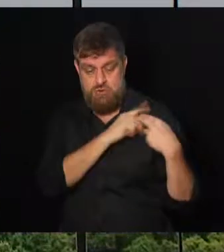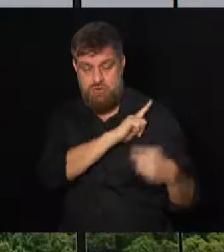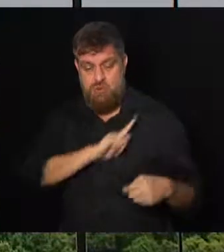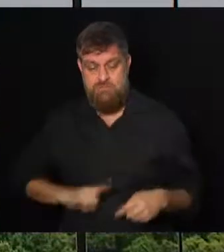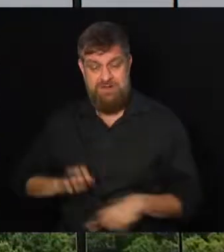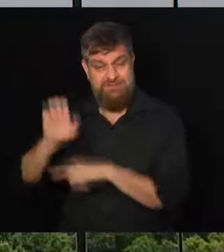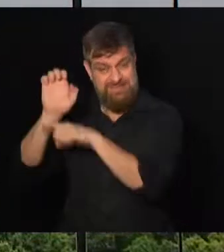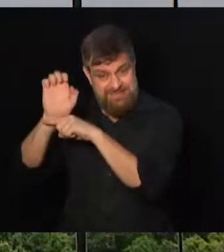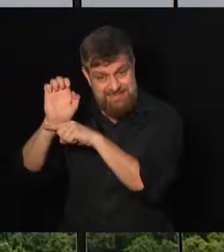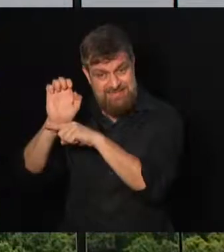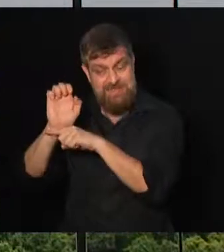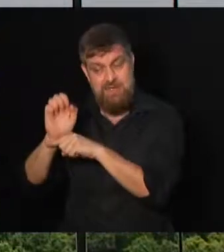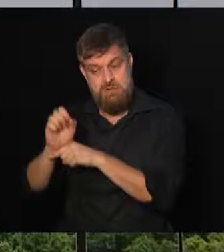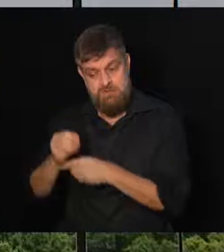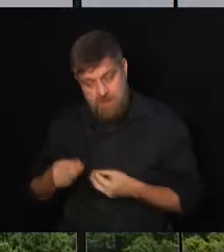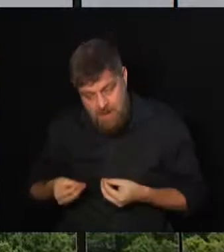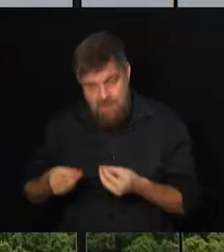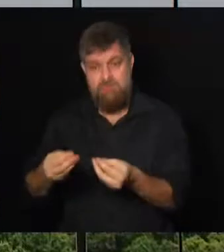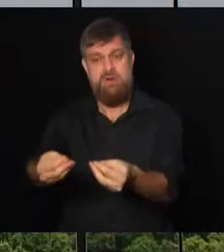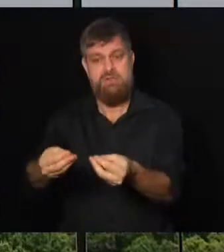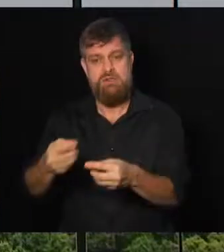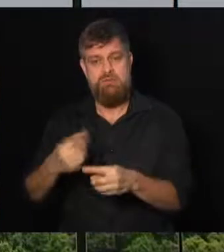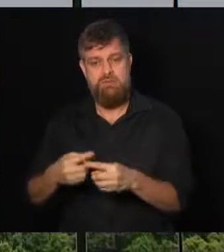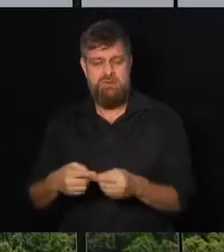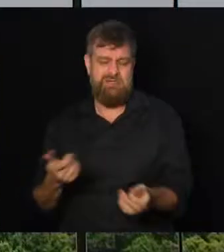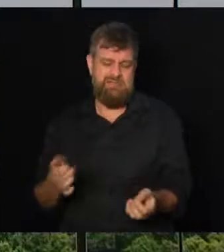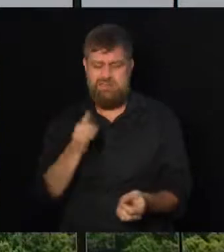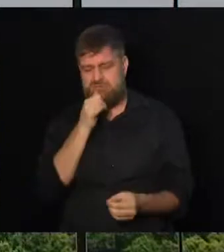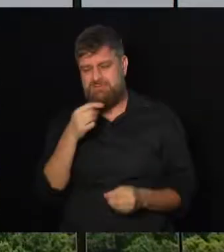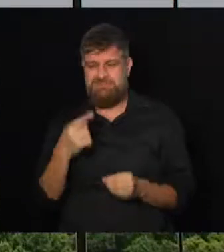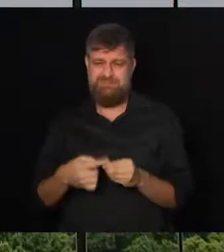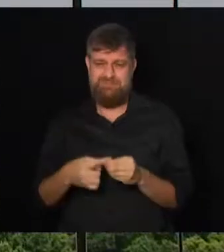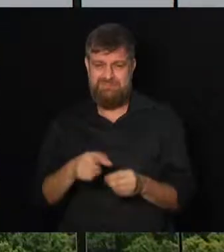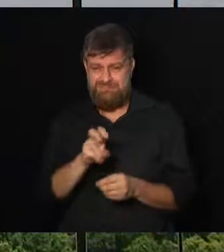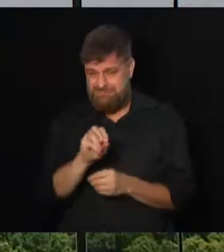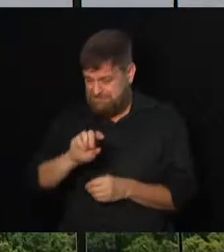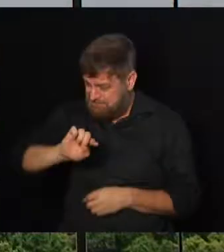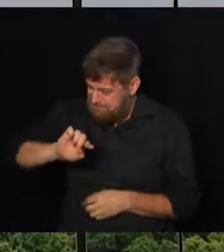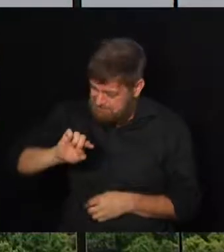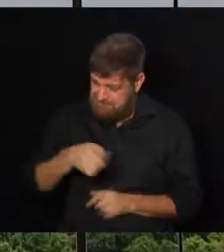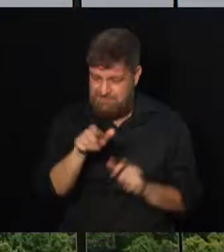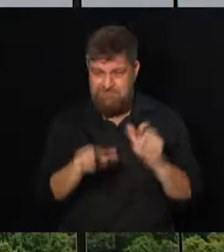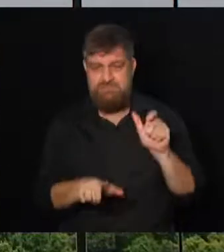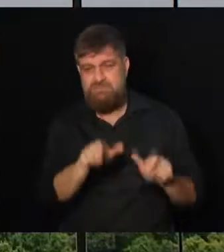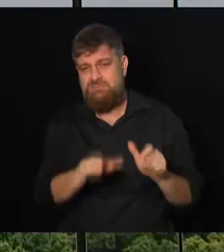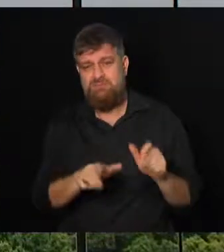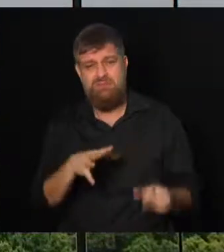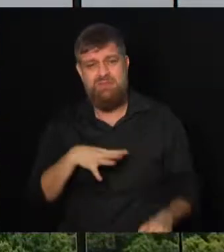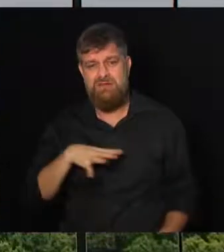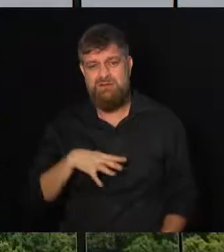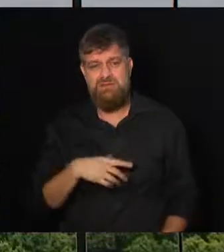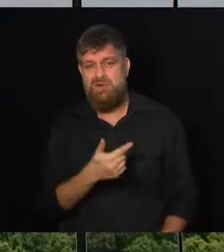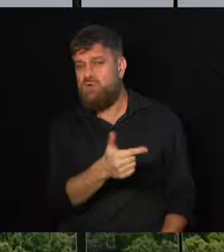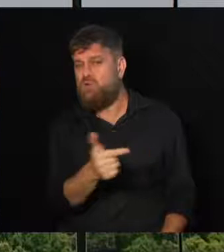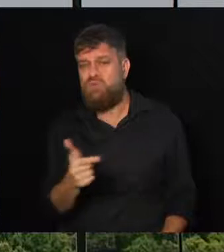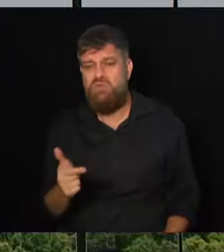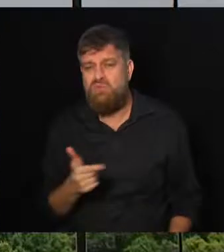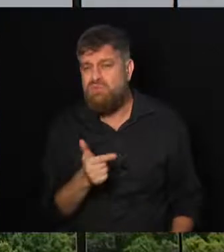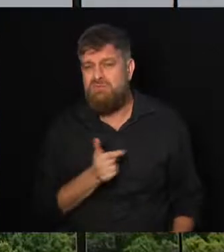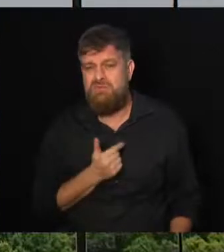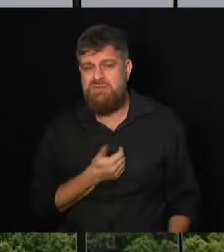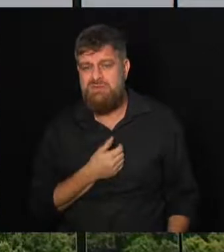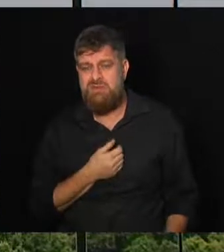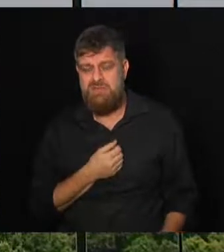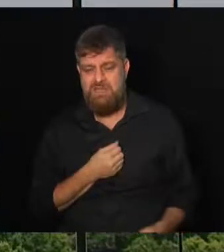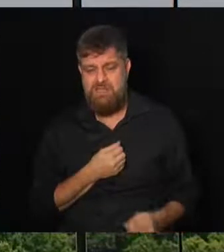digo isso? Porque uma cidade pequena de 50 mil habitantes, onde você não tem nem quimioterapia